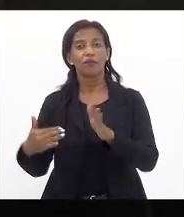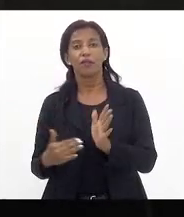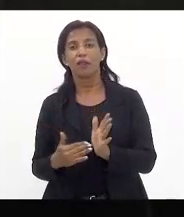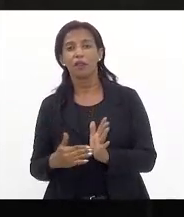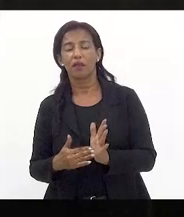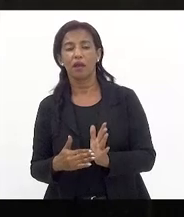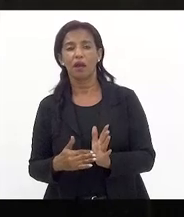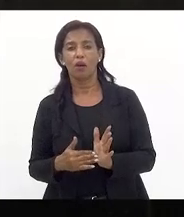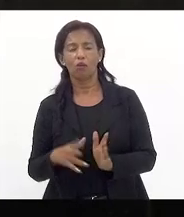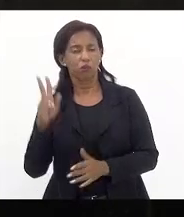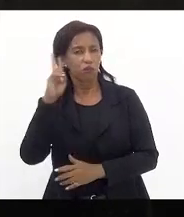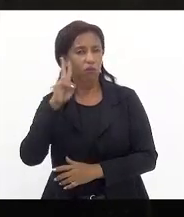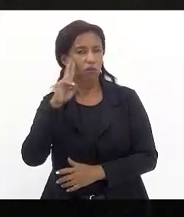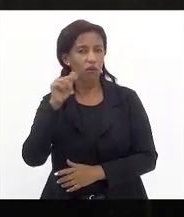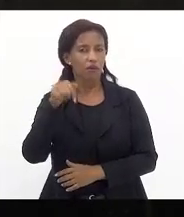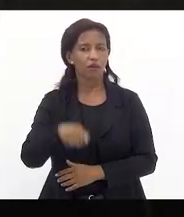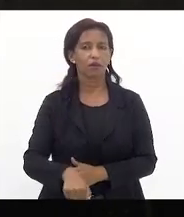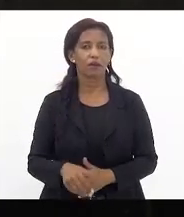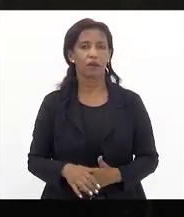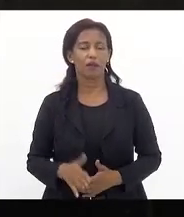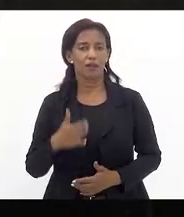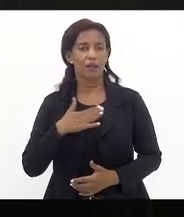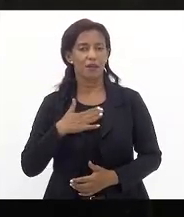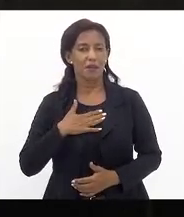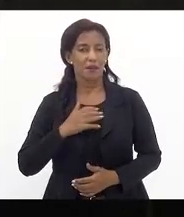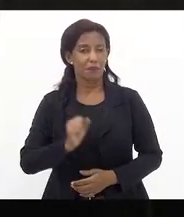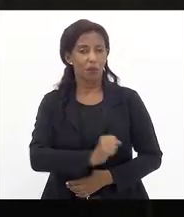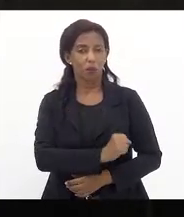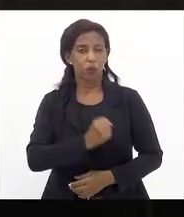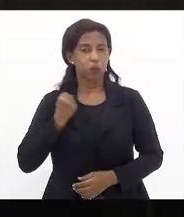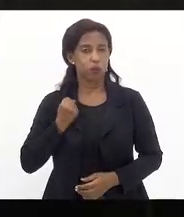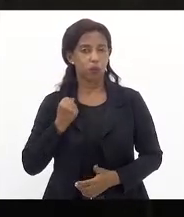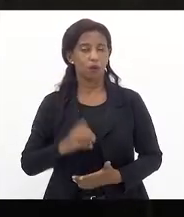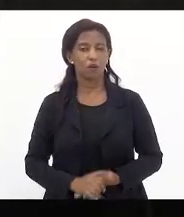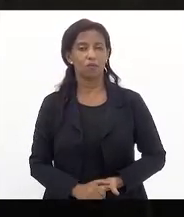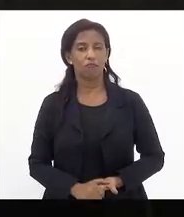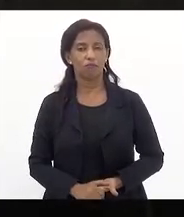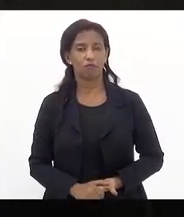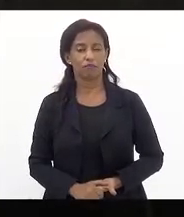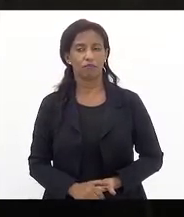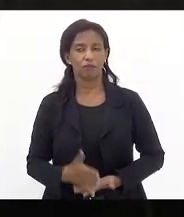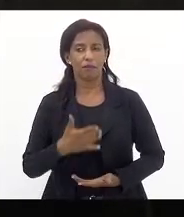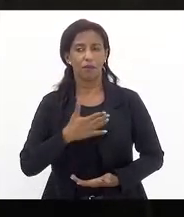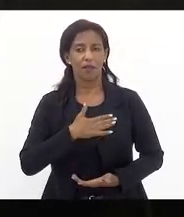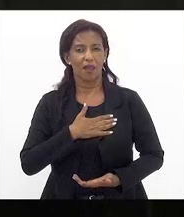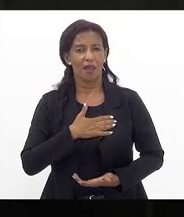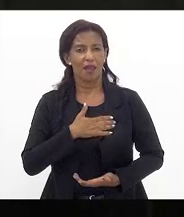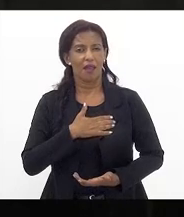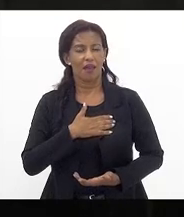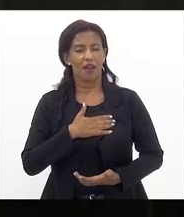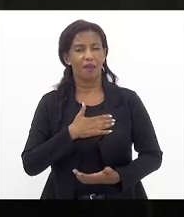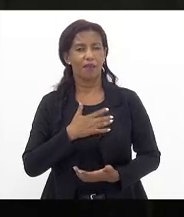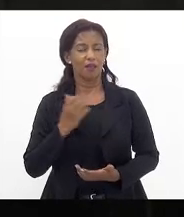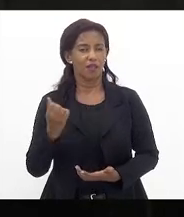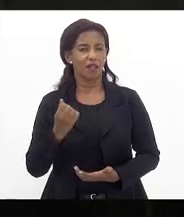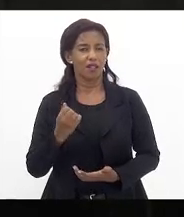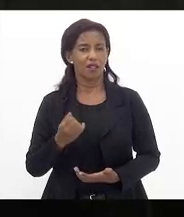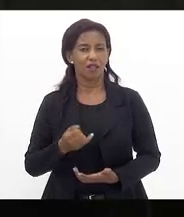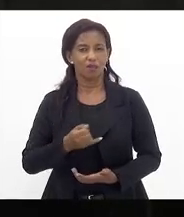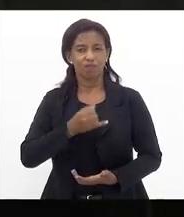final, para registrar aqui a minha revolta, a minha indignação